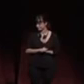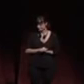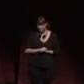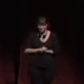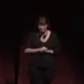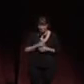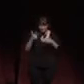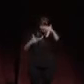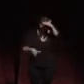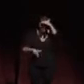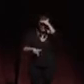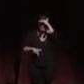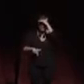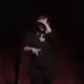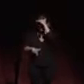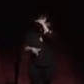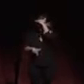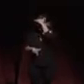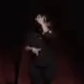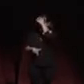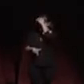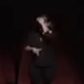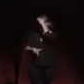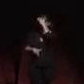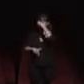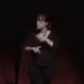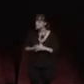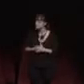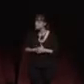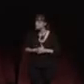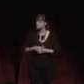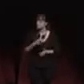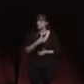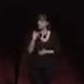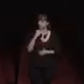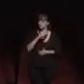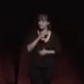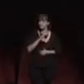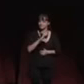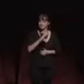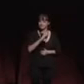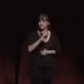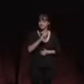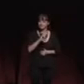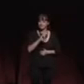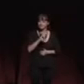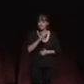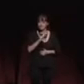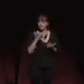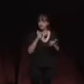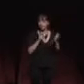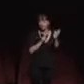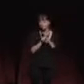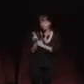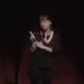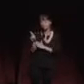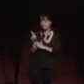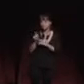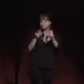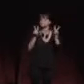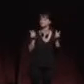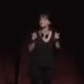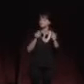Mais uma? Aqui. Oi, eu sou a Cecília. Queria fazer uma pergunta que é